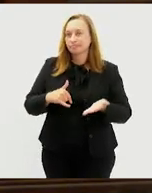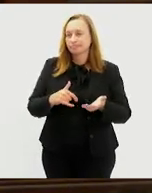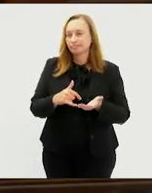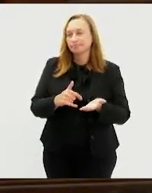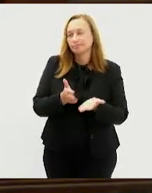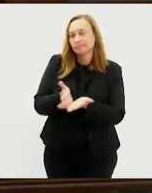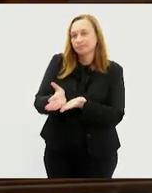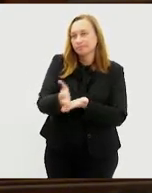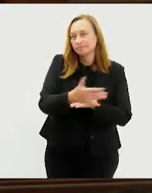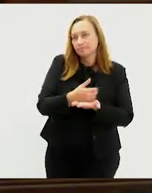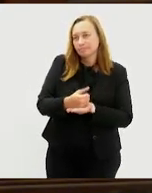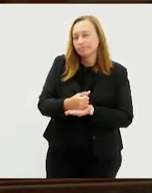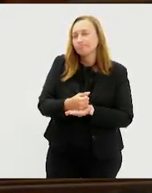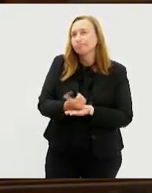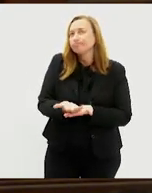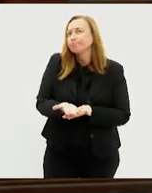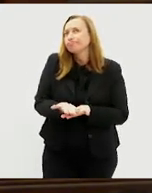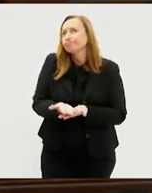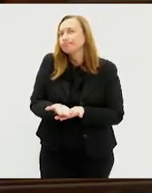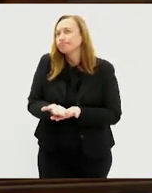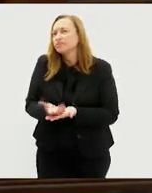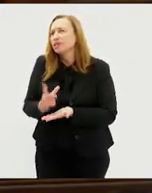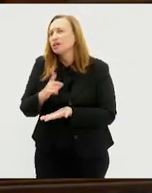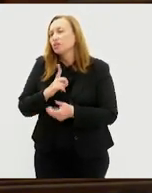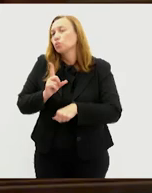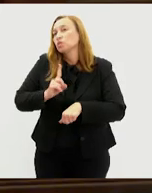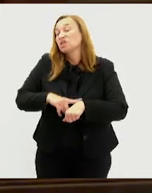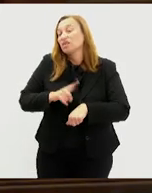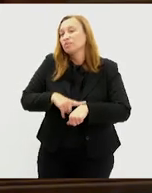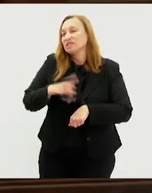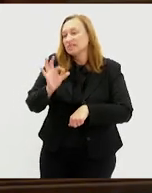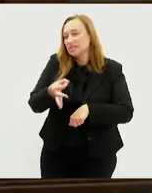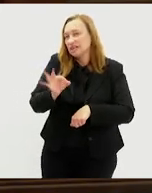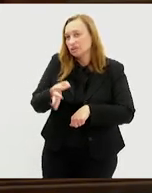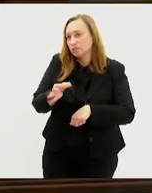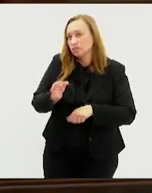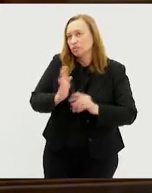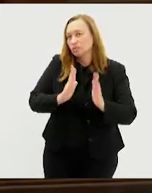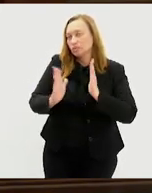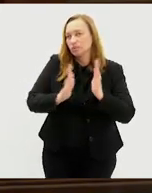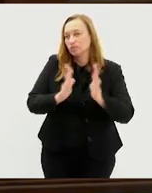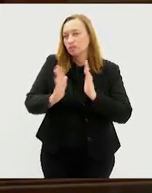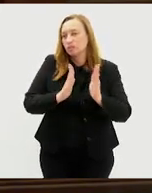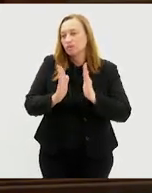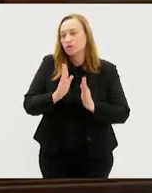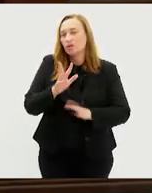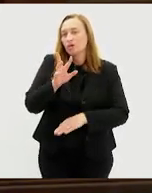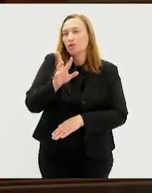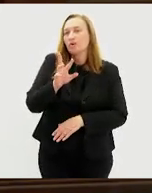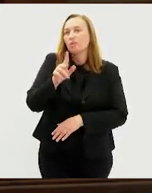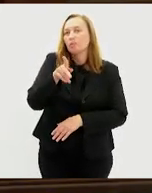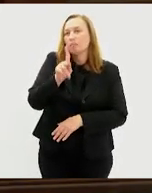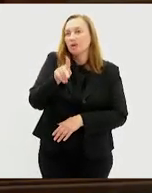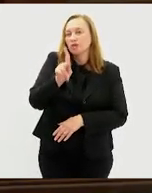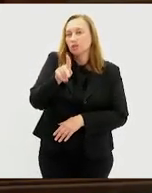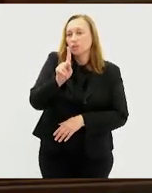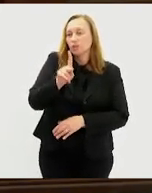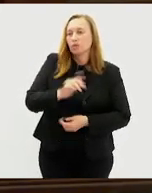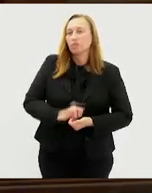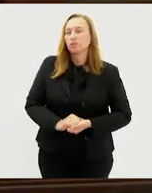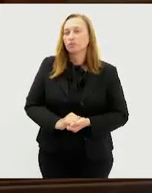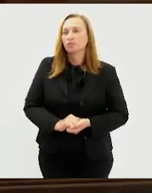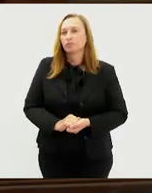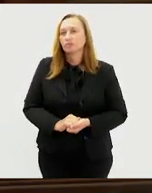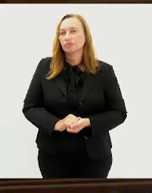é uma receita que tem um tempo de vida que é roes participações especiais